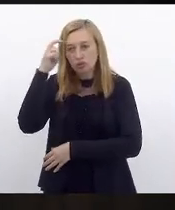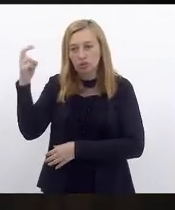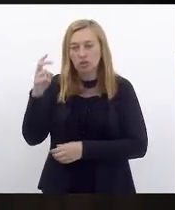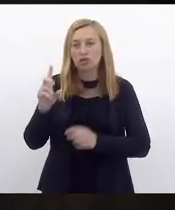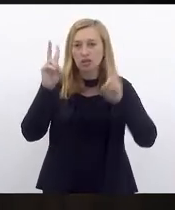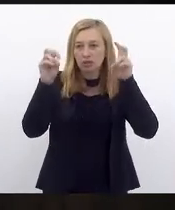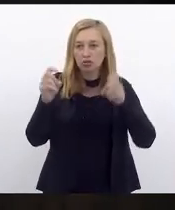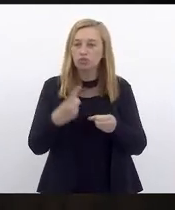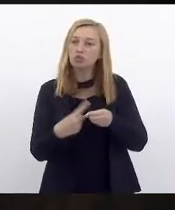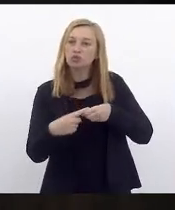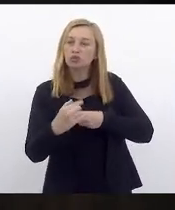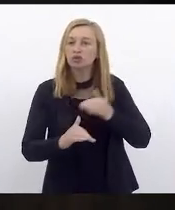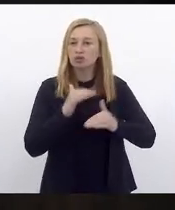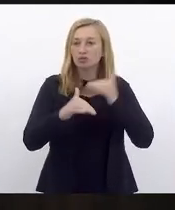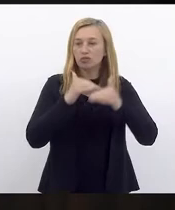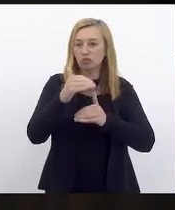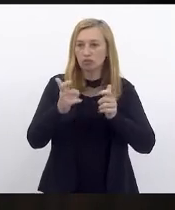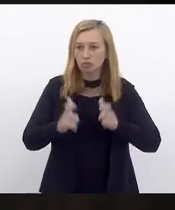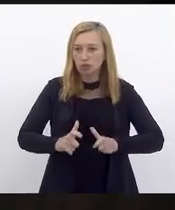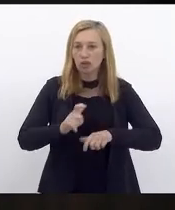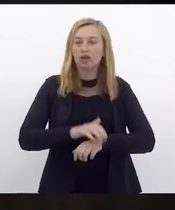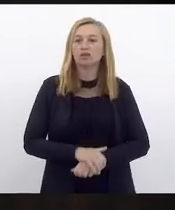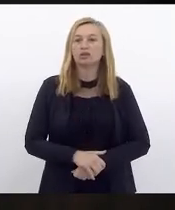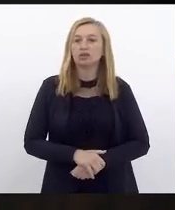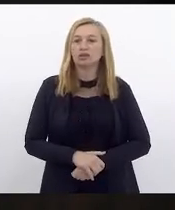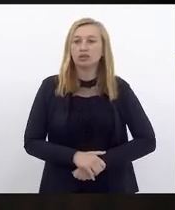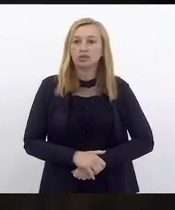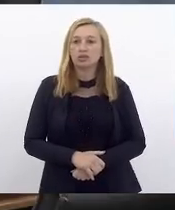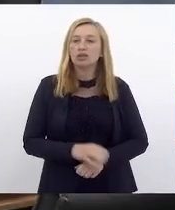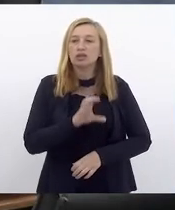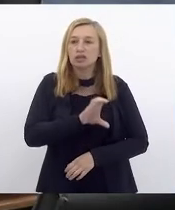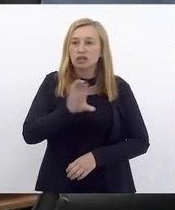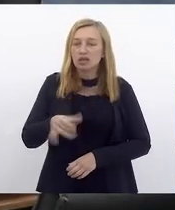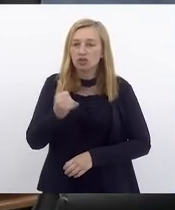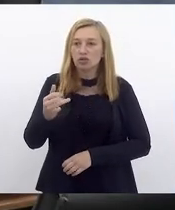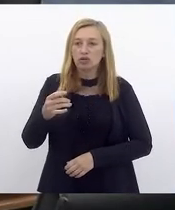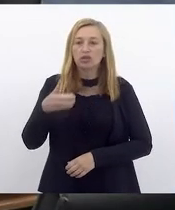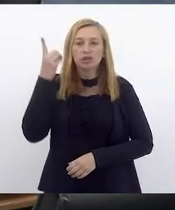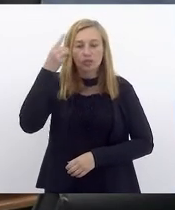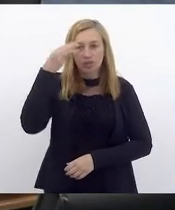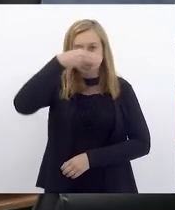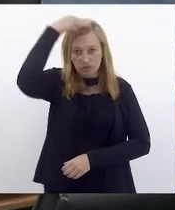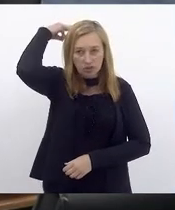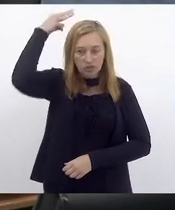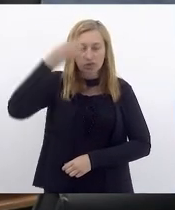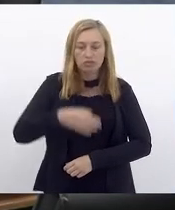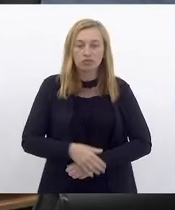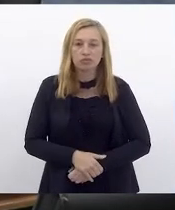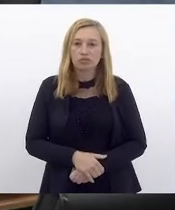Municipais e Desenvolvimento Regional. Para emitir parecer pela CCJ, deputado Márcio Pacheco.